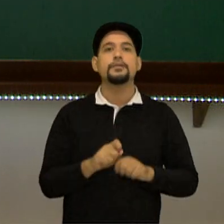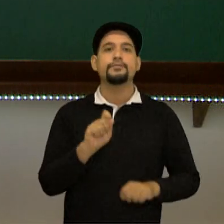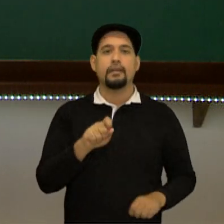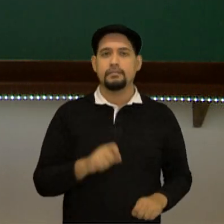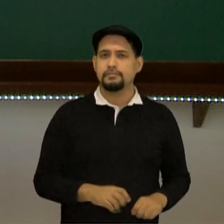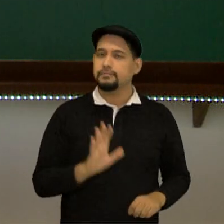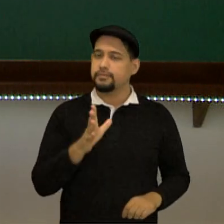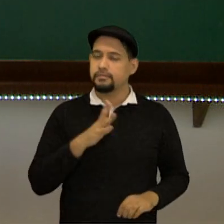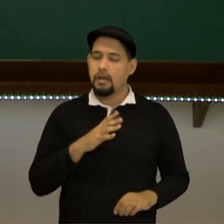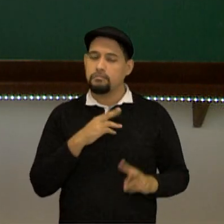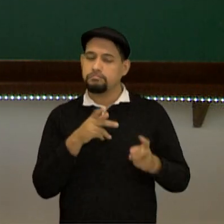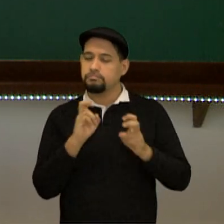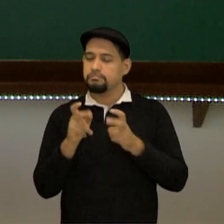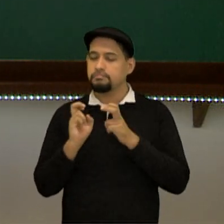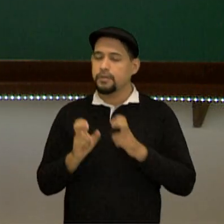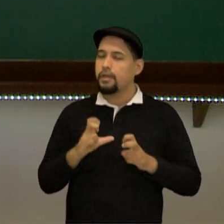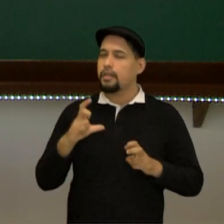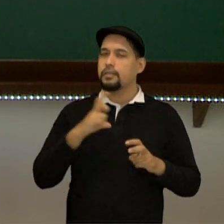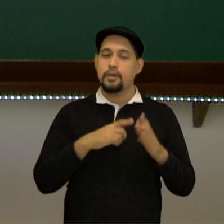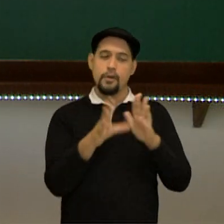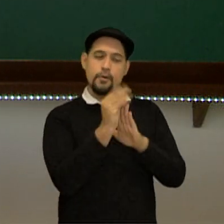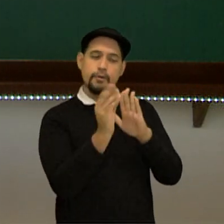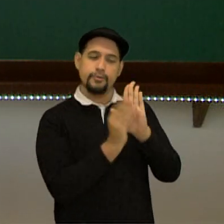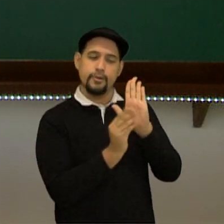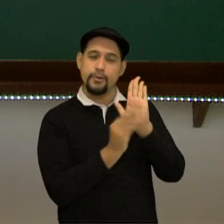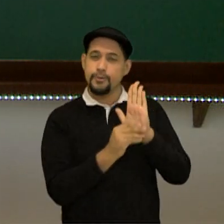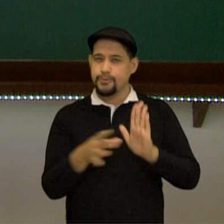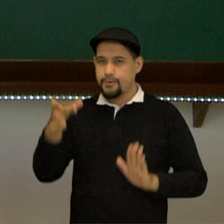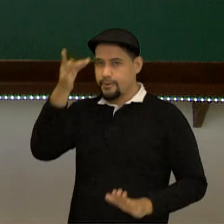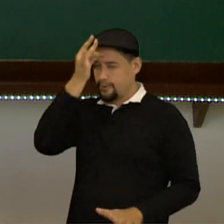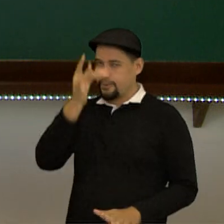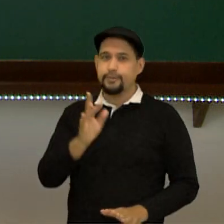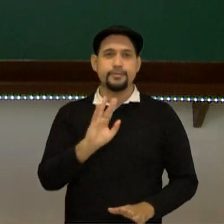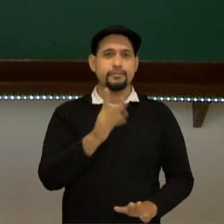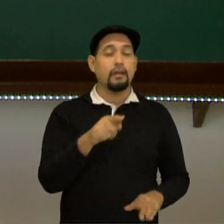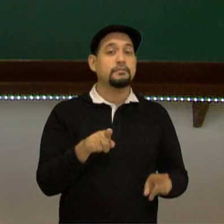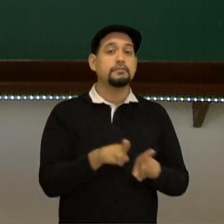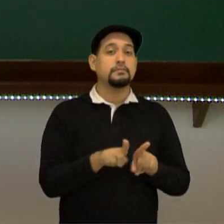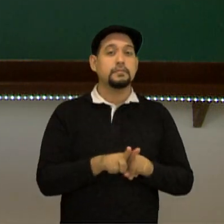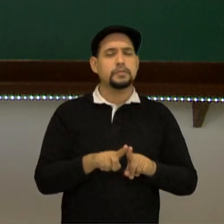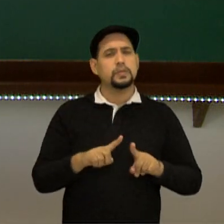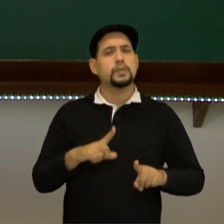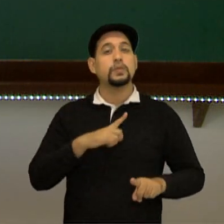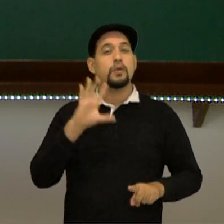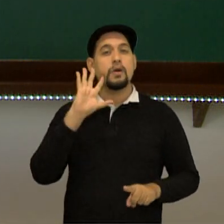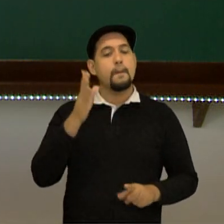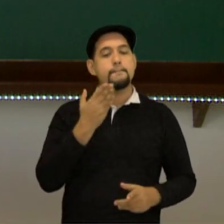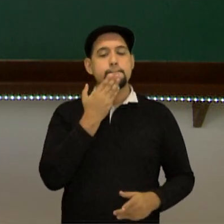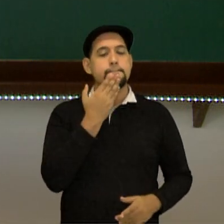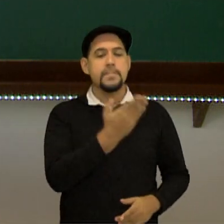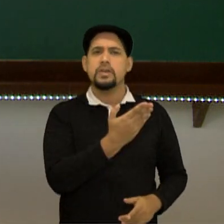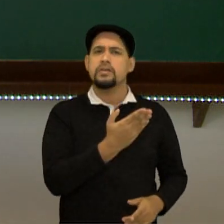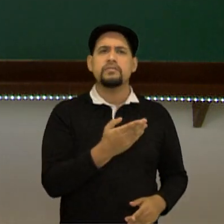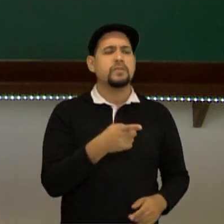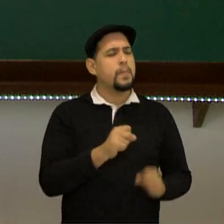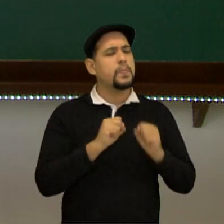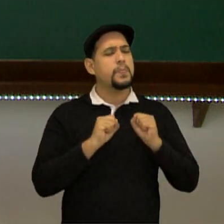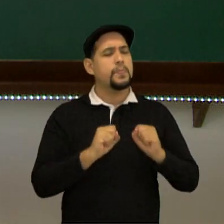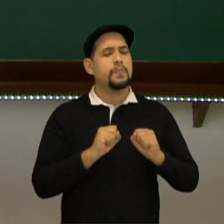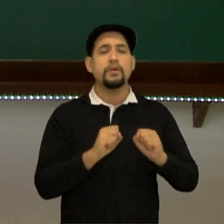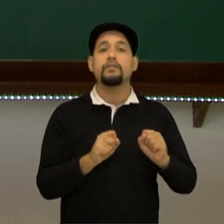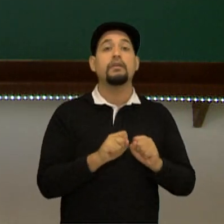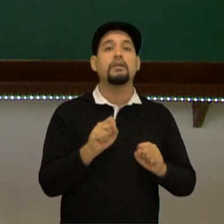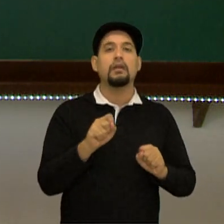já previamente com um conteúdo, com um conhecimento adquirido, e quando lhe for exigido, você vai